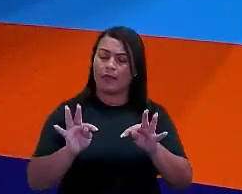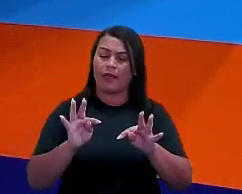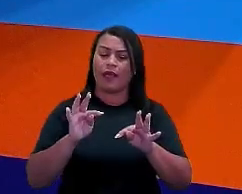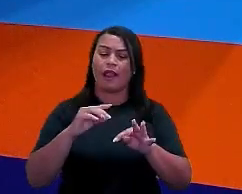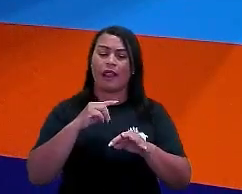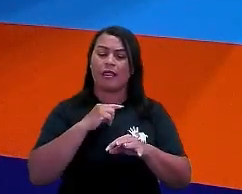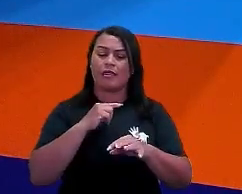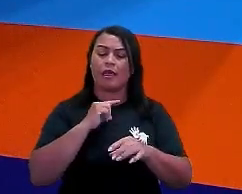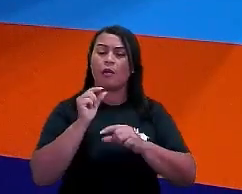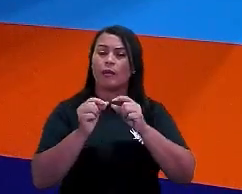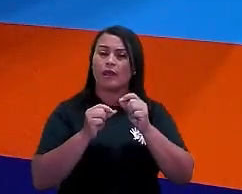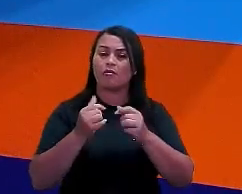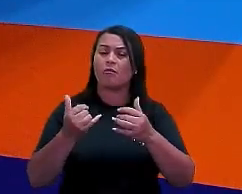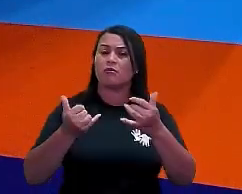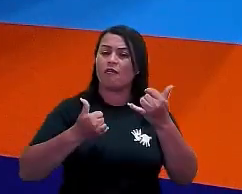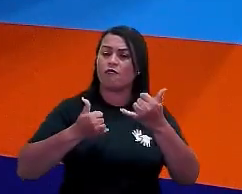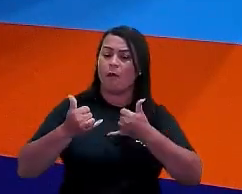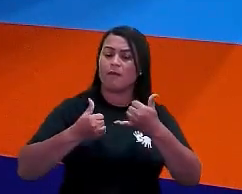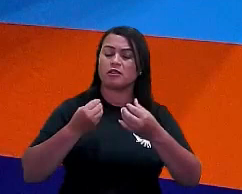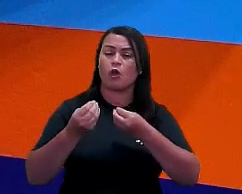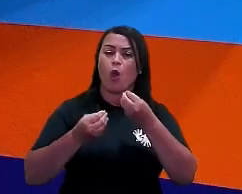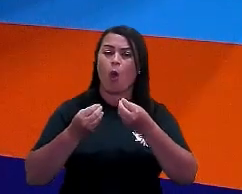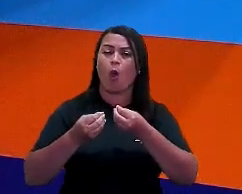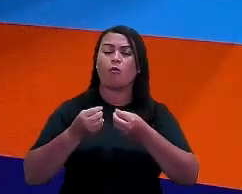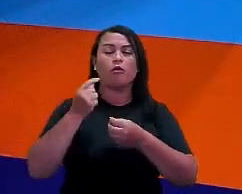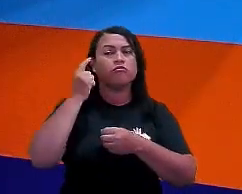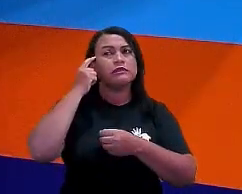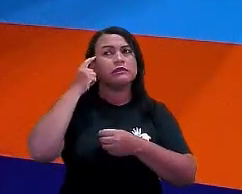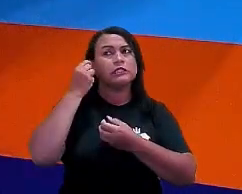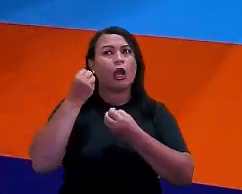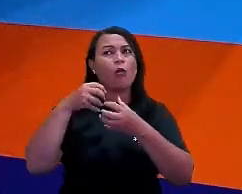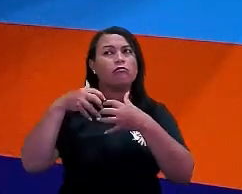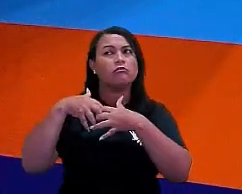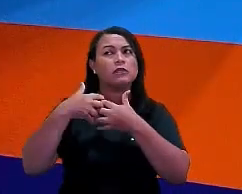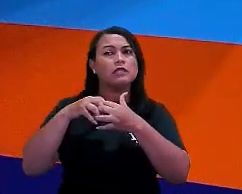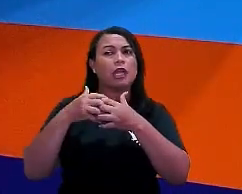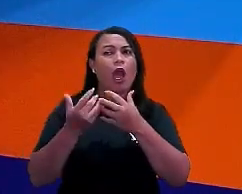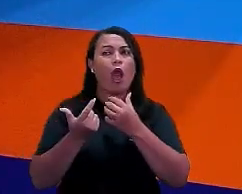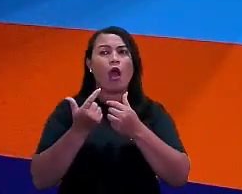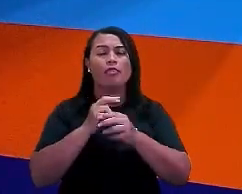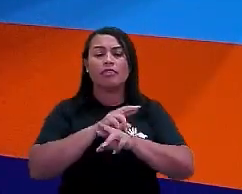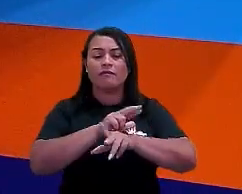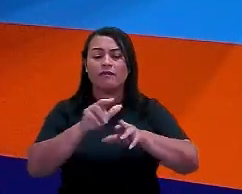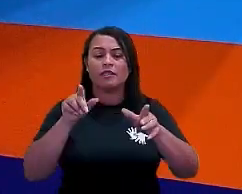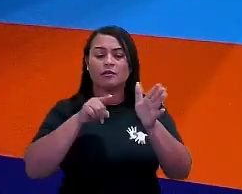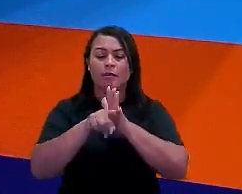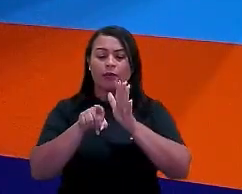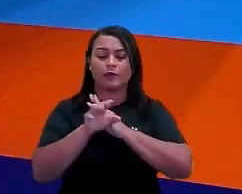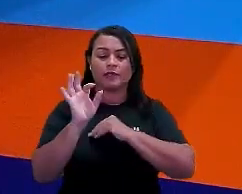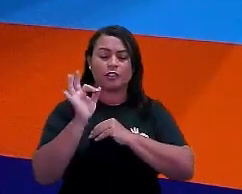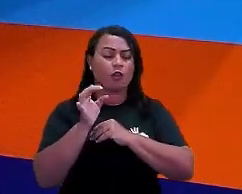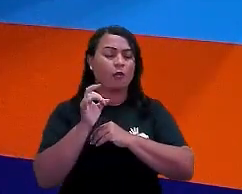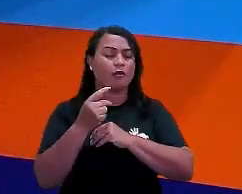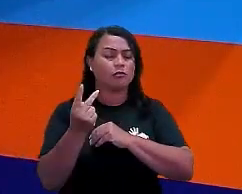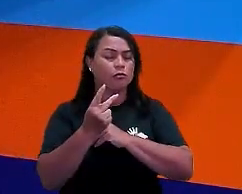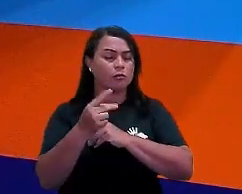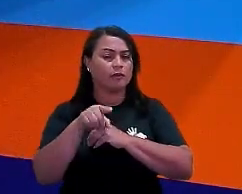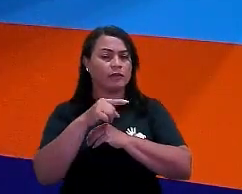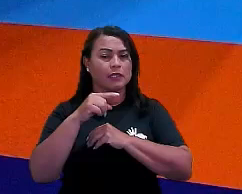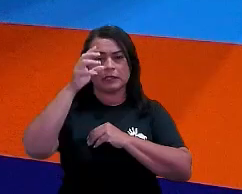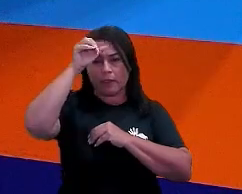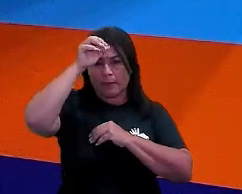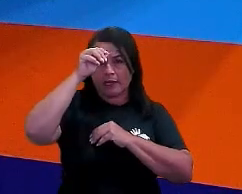informação e eu posso criar várias perguntas, tá certo? Mas aqui a gente fez só essas duesinhas, tá certo? Só para a gente aprender